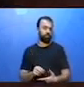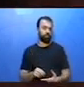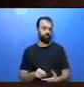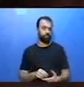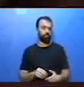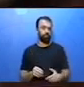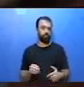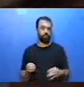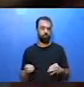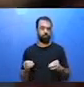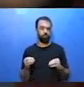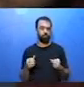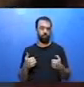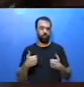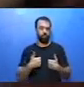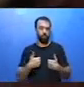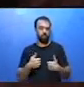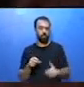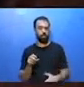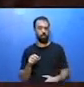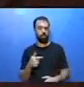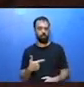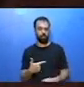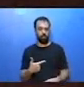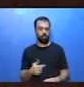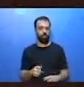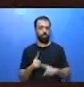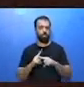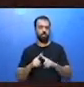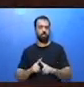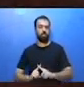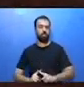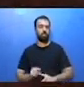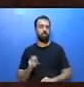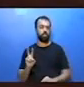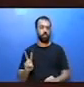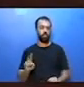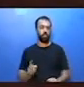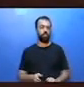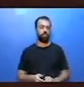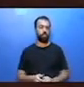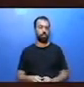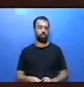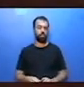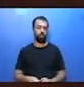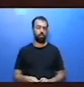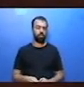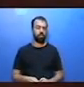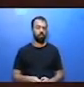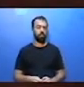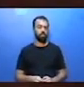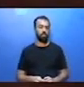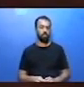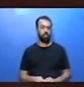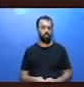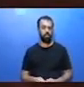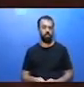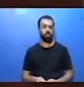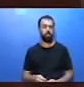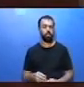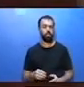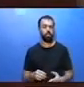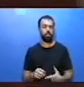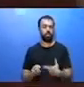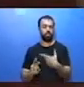perto do 7? Vamos lá na tabuada do 2, é o 3. 3 vezes 2, 6. Para chegar